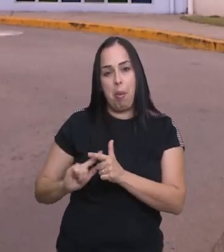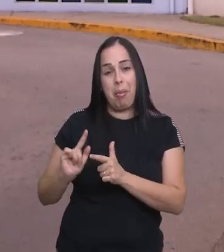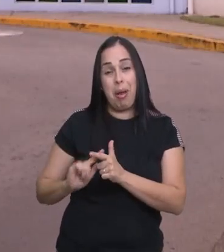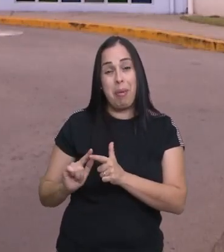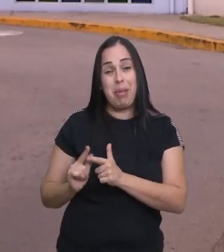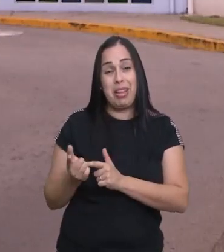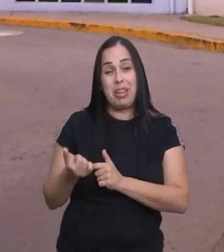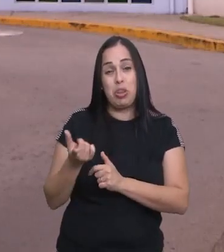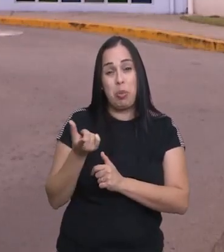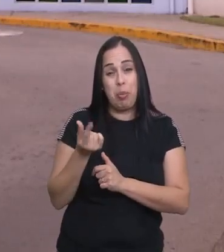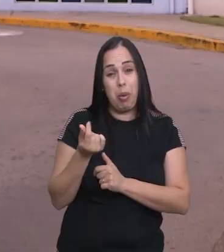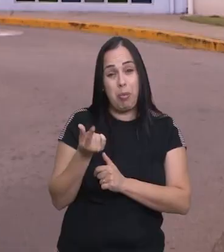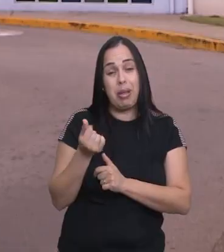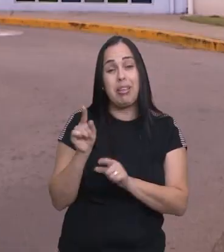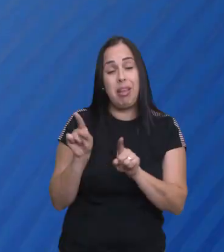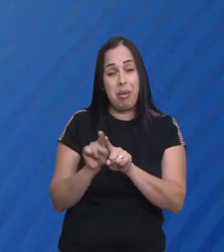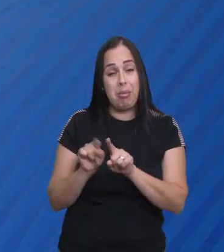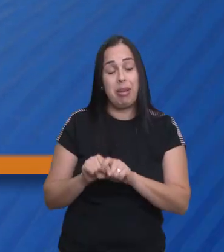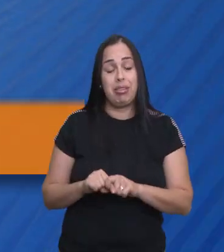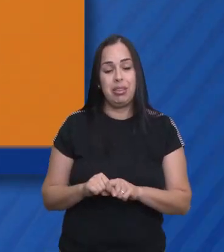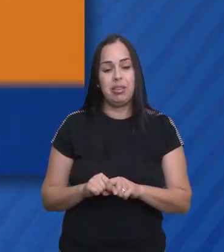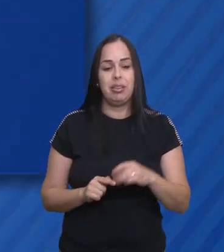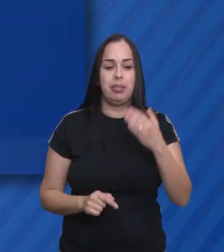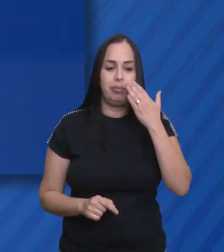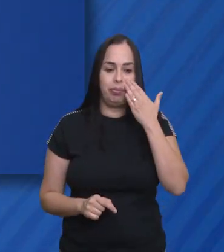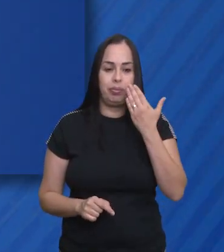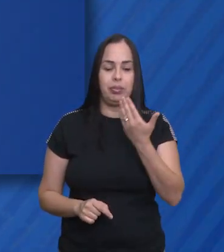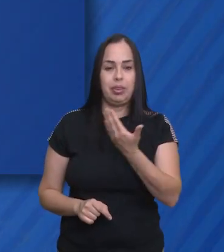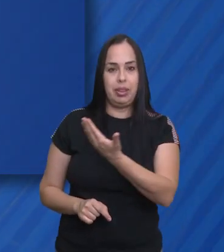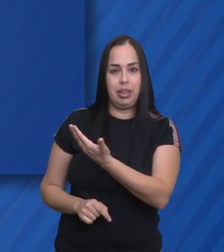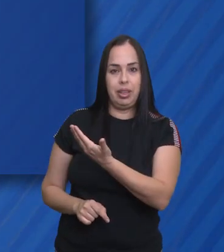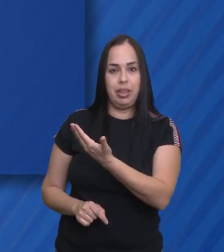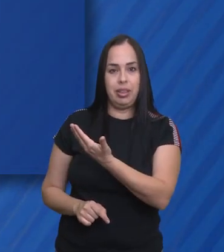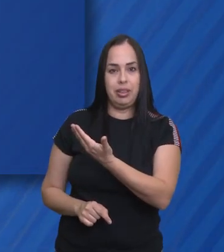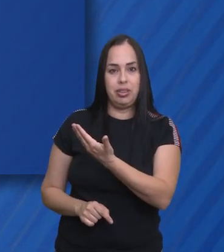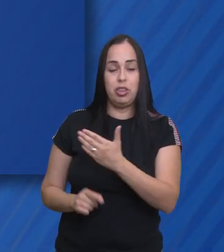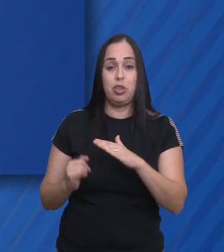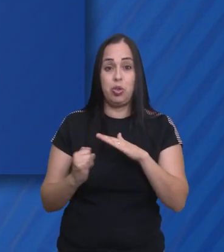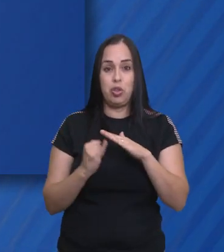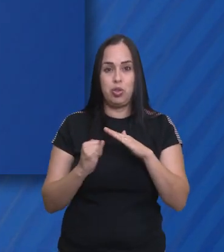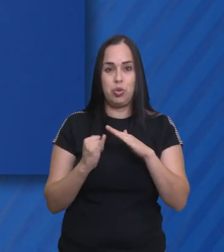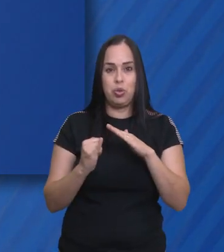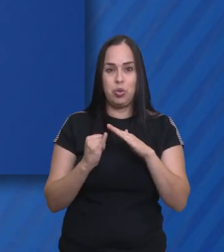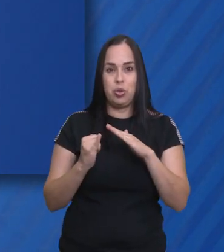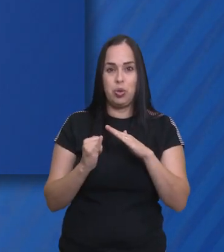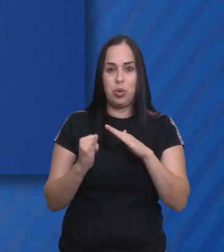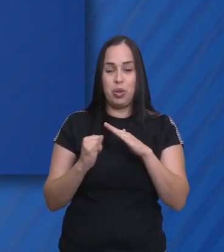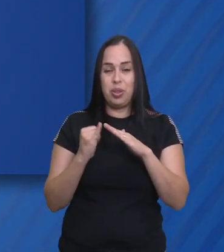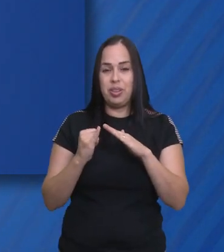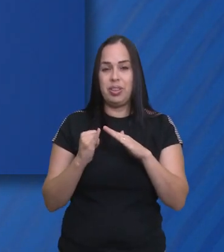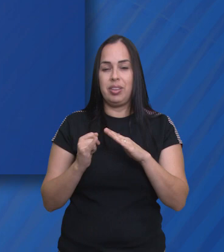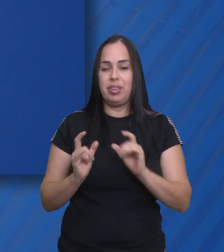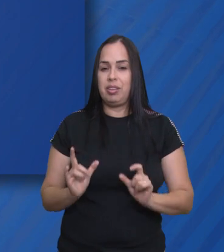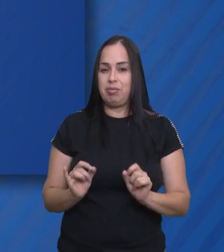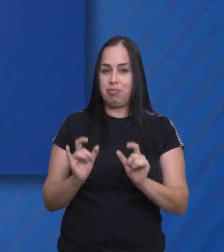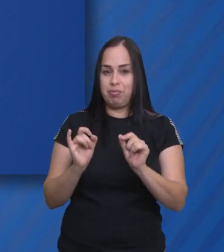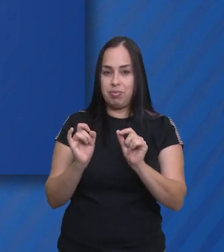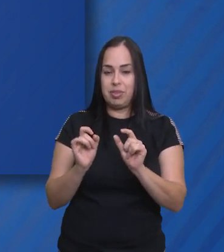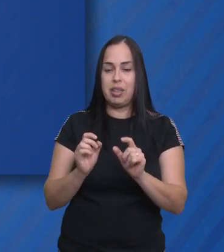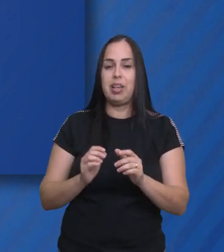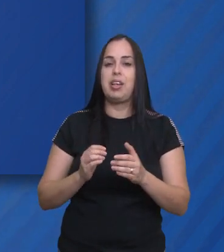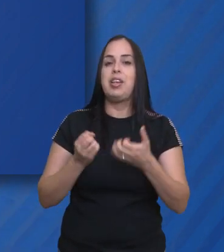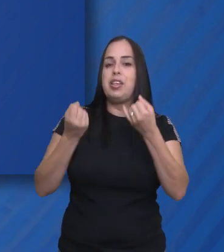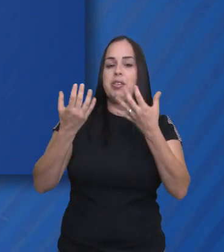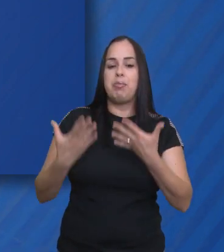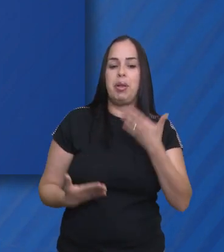problema financeiro para o país. Pesquisadores do Instituto Nacional do Câncer apontaram que só no ano de 2018 o